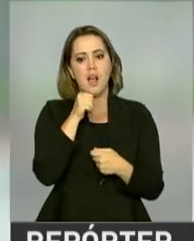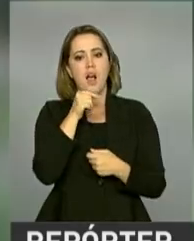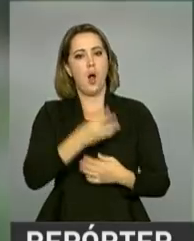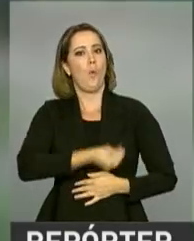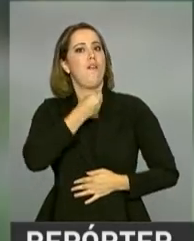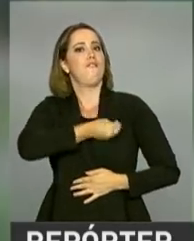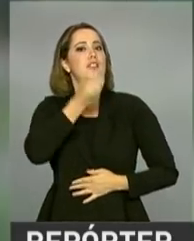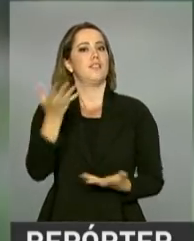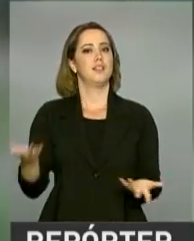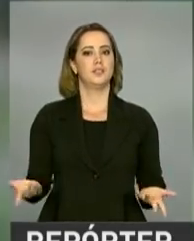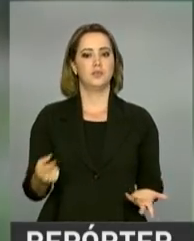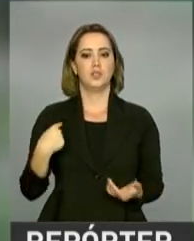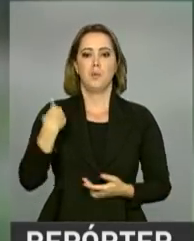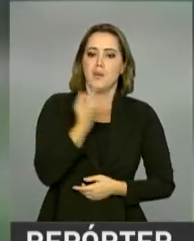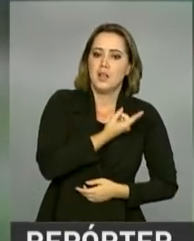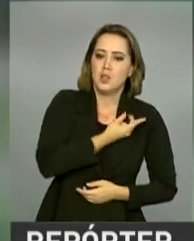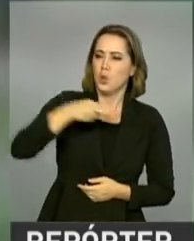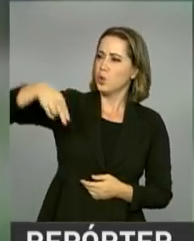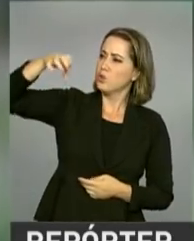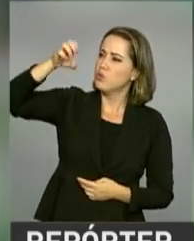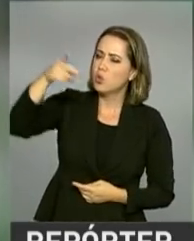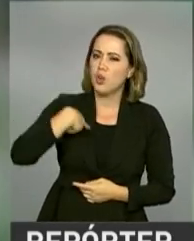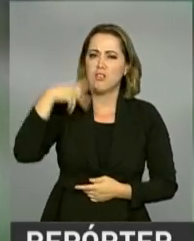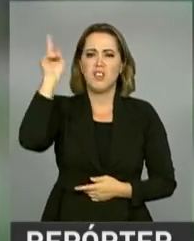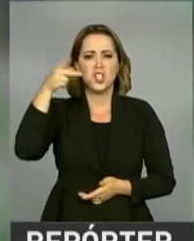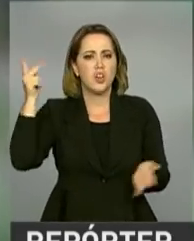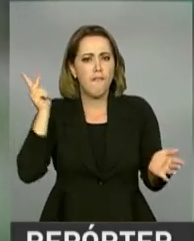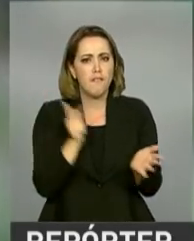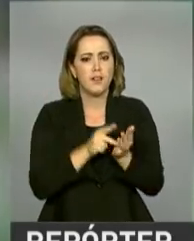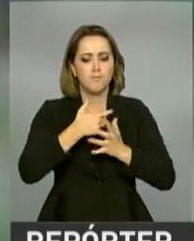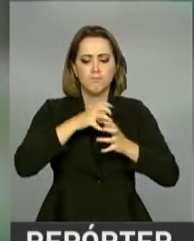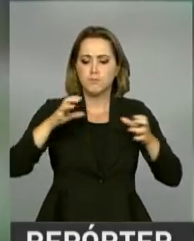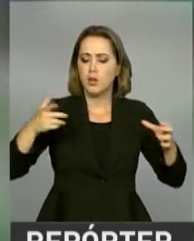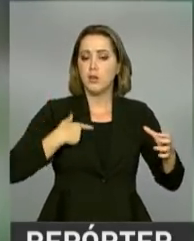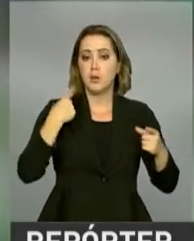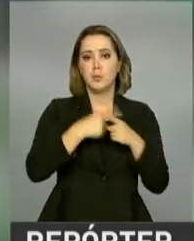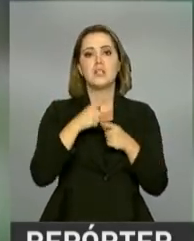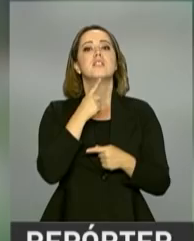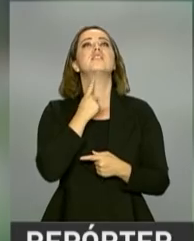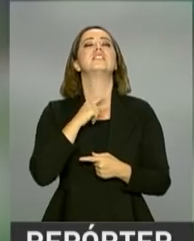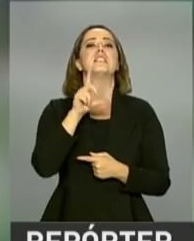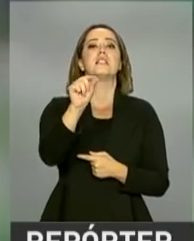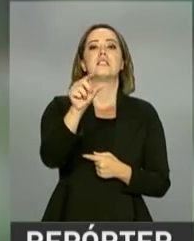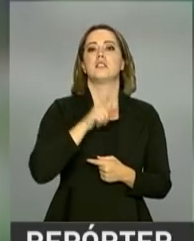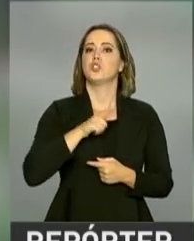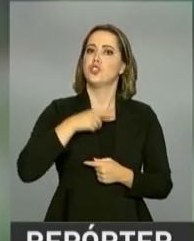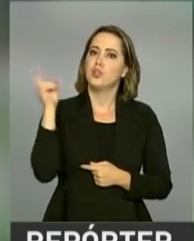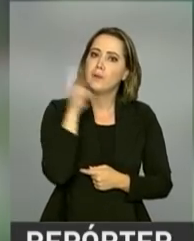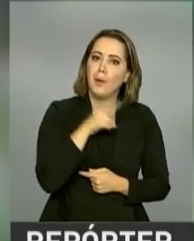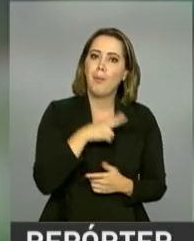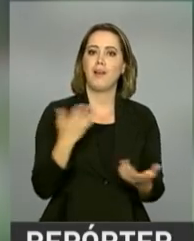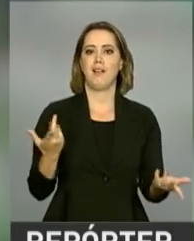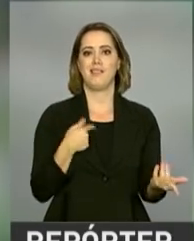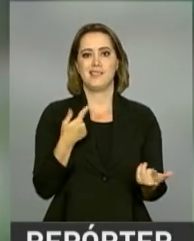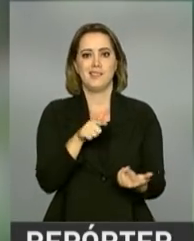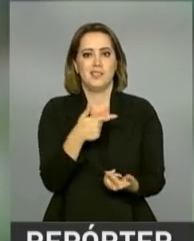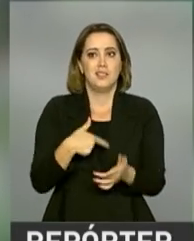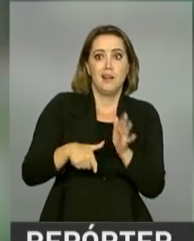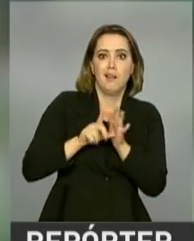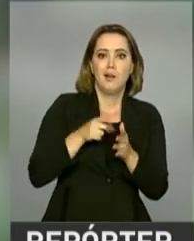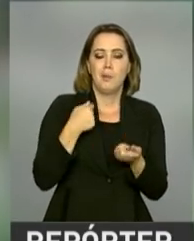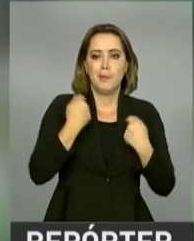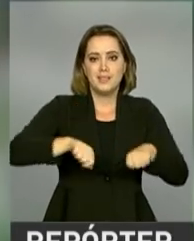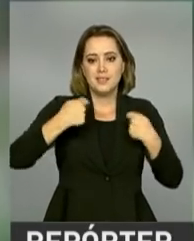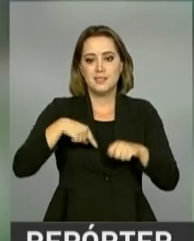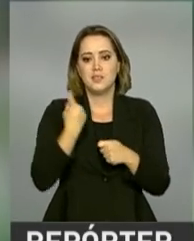né? E para nós nordestinos é uma realidade imensa, porque só quem tem sede tem pressa, né? E Monteiro precisava por conta